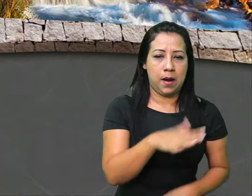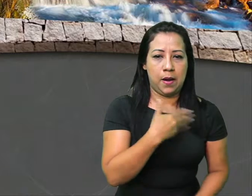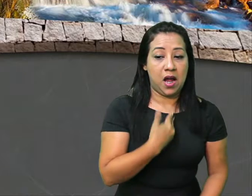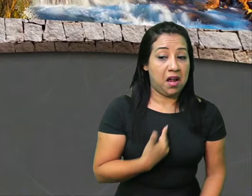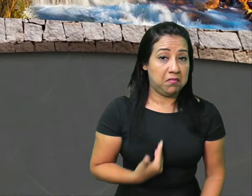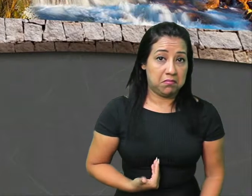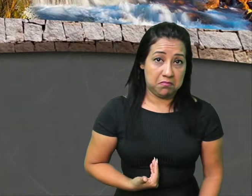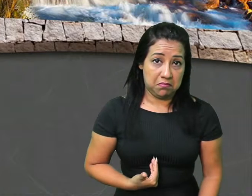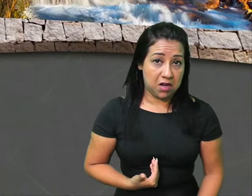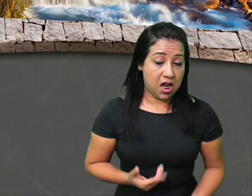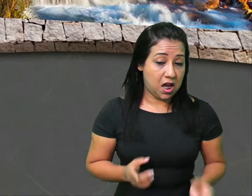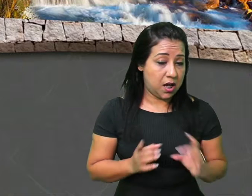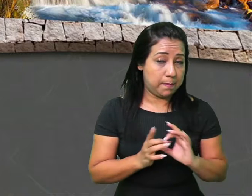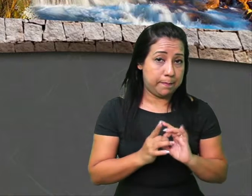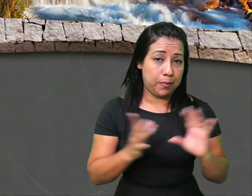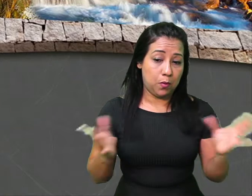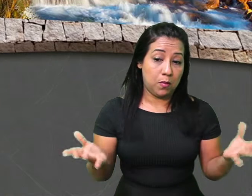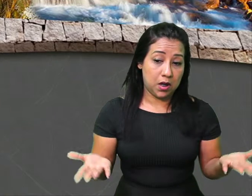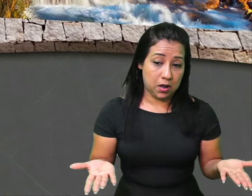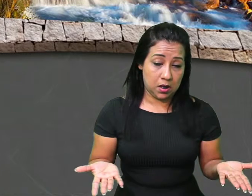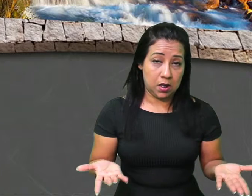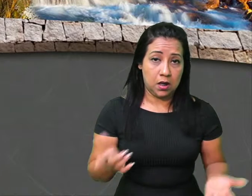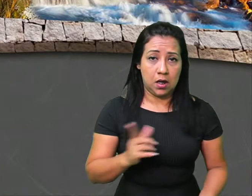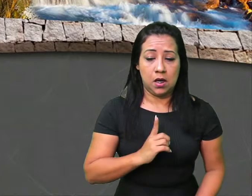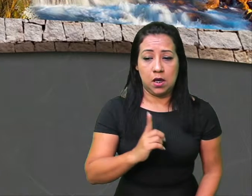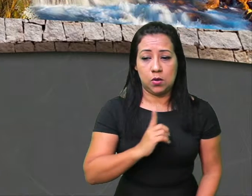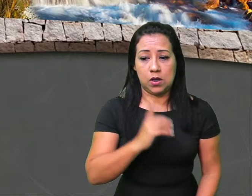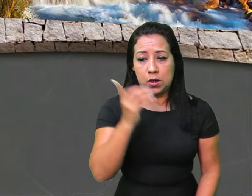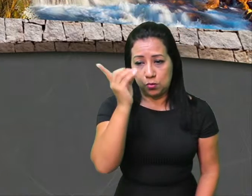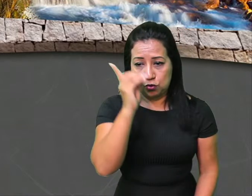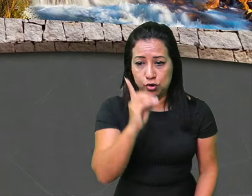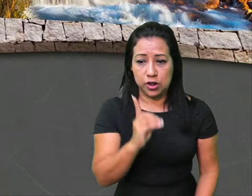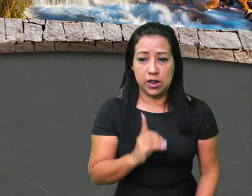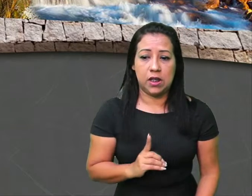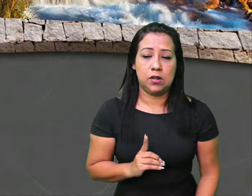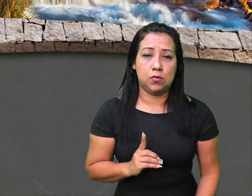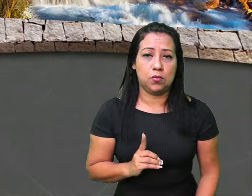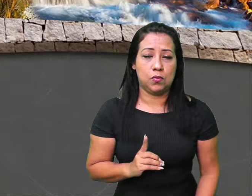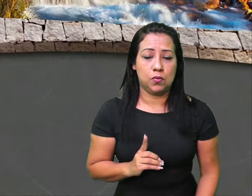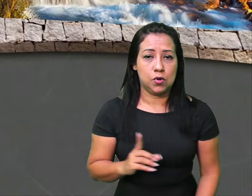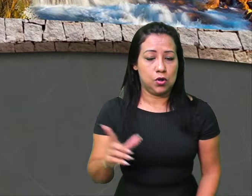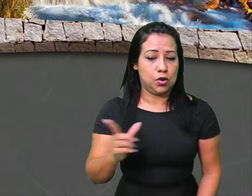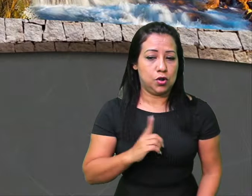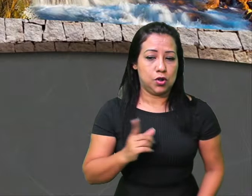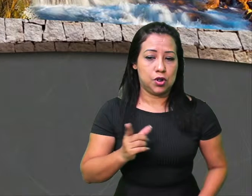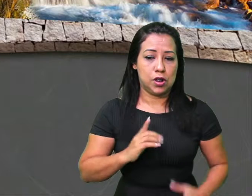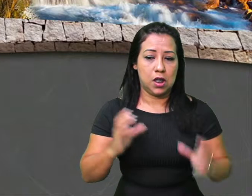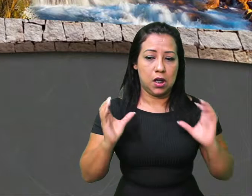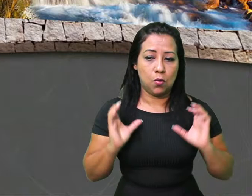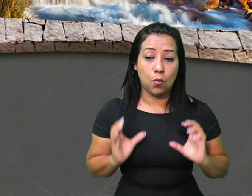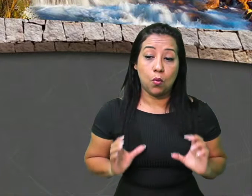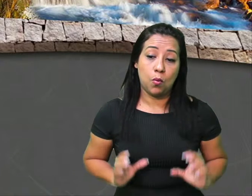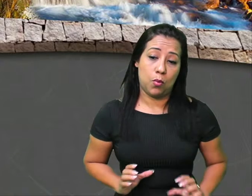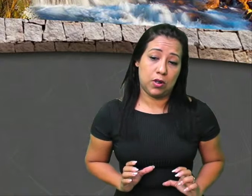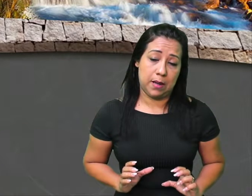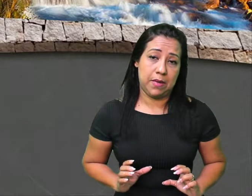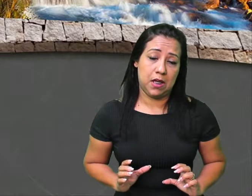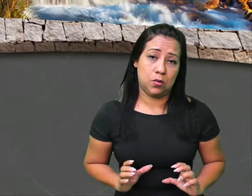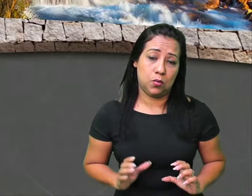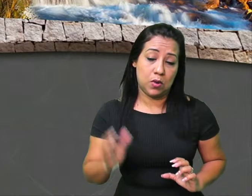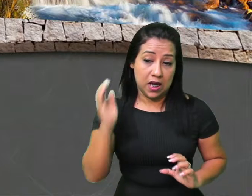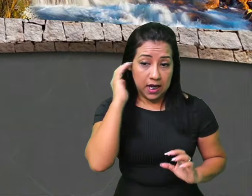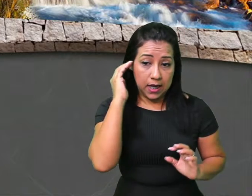direito de me comportar dentro das leis do Estado.